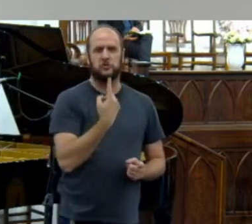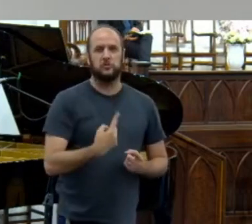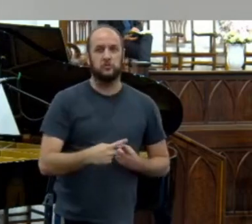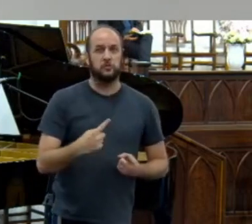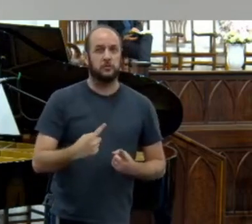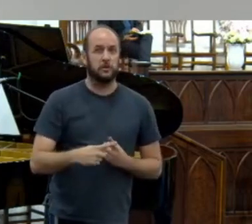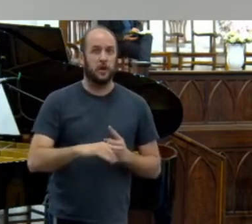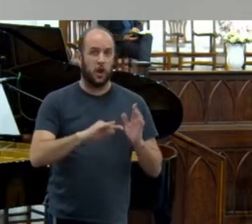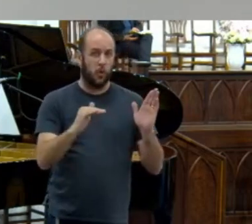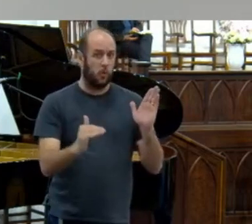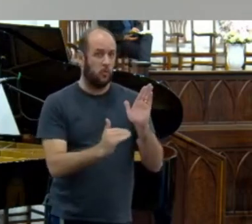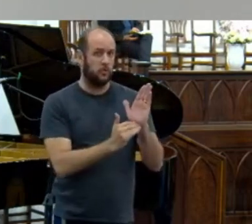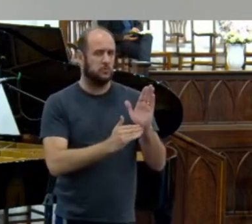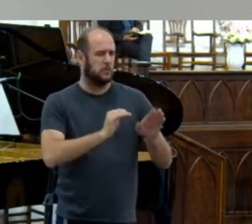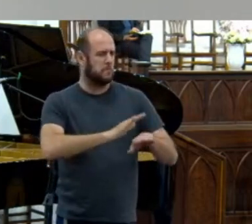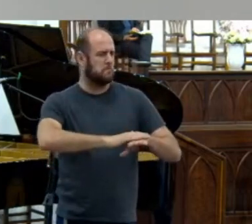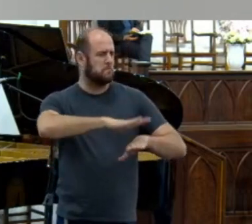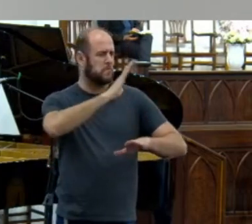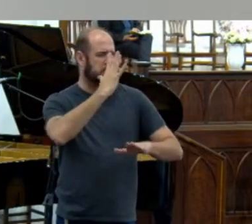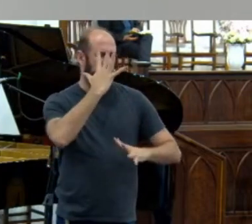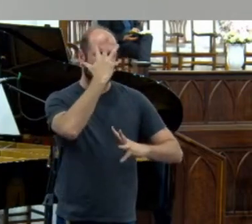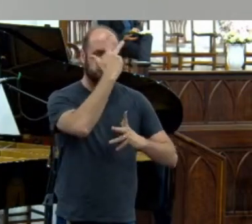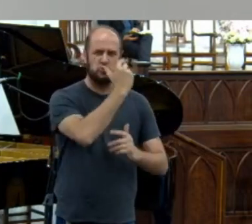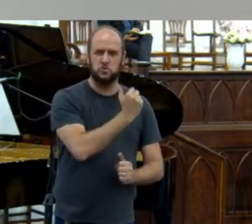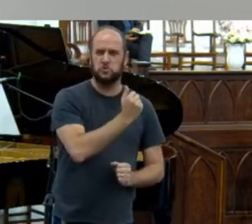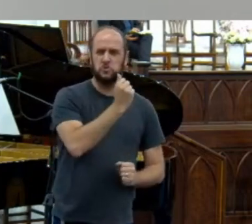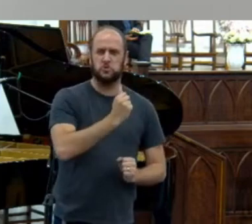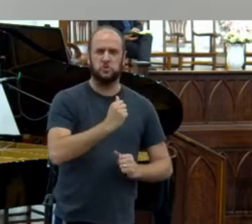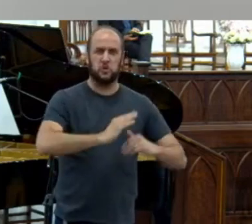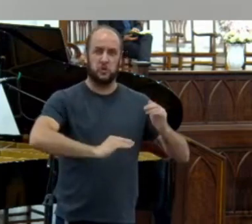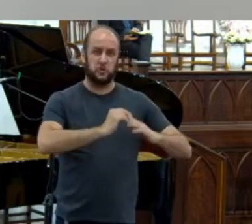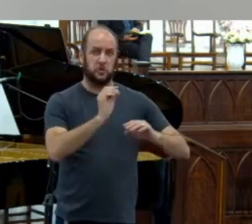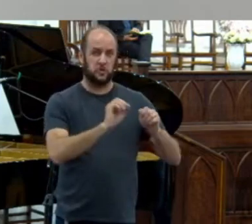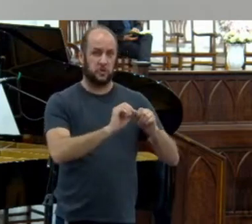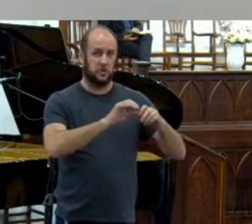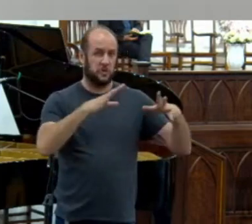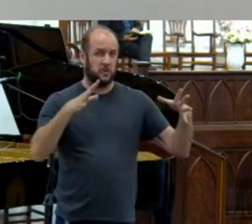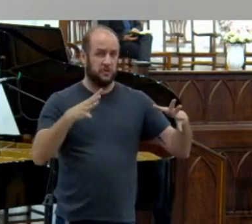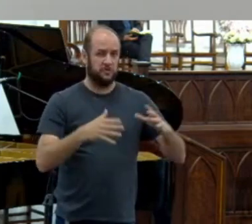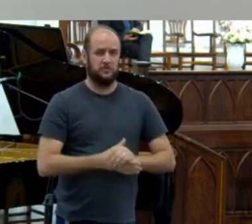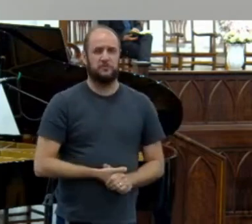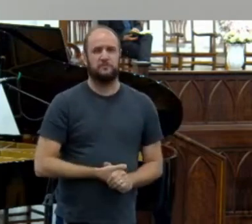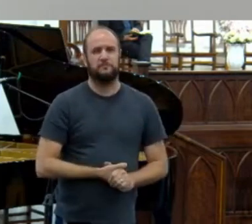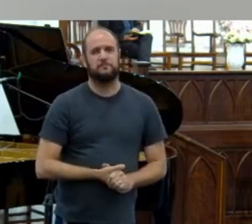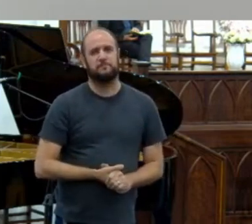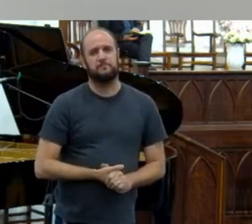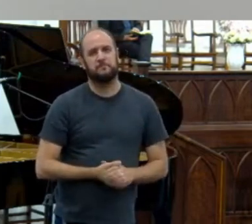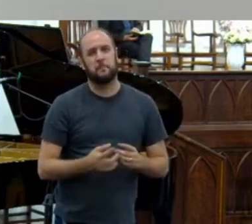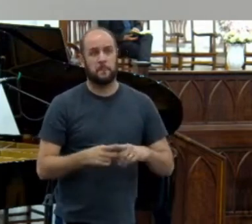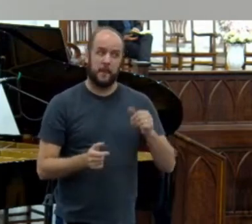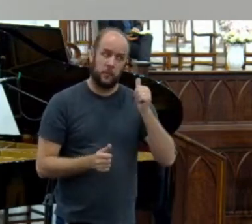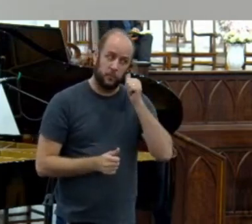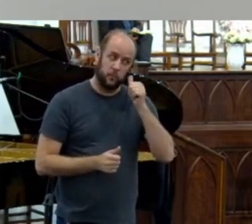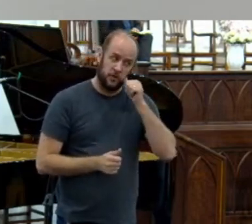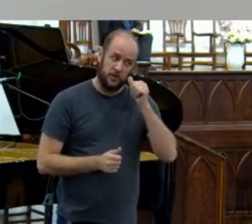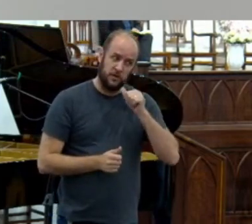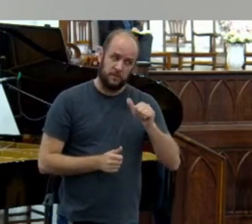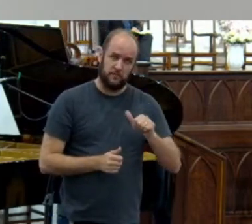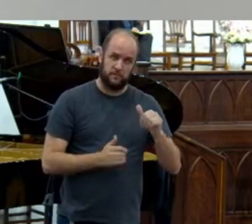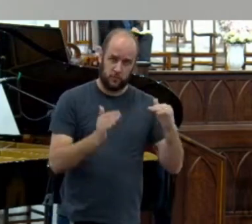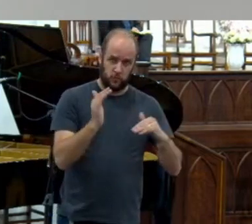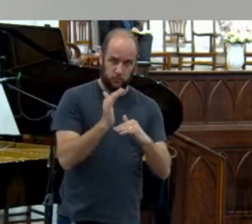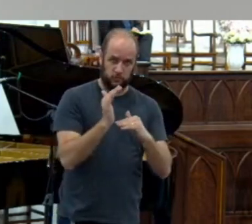a última e a mais bela criação de Deus. Na verdade, a mulher é a última.